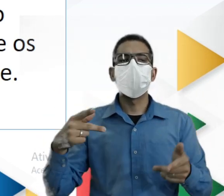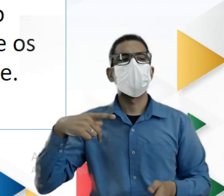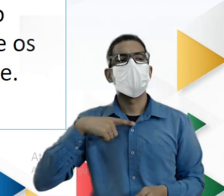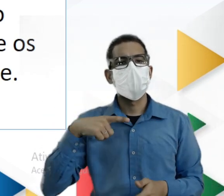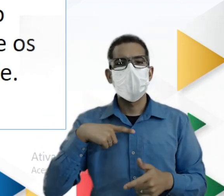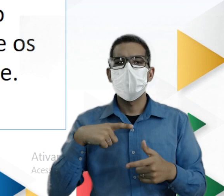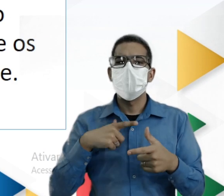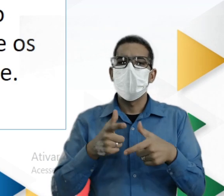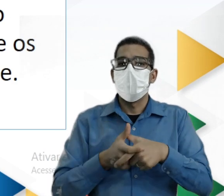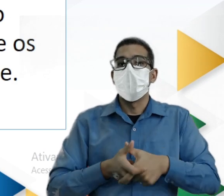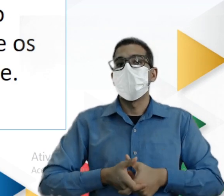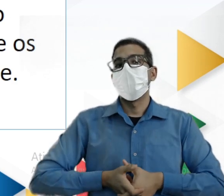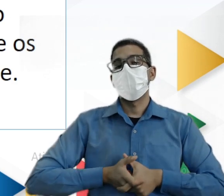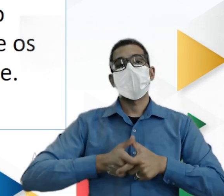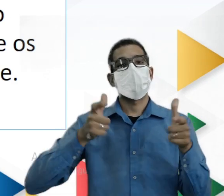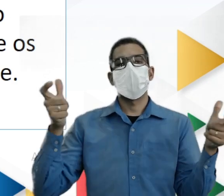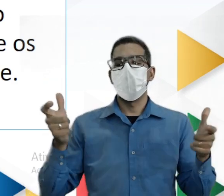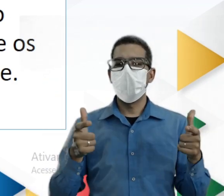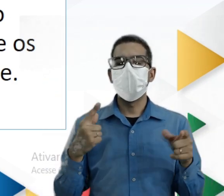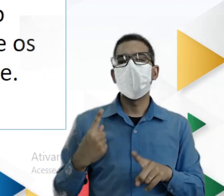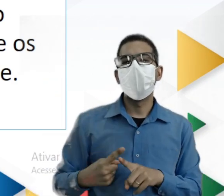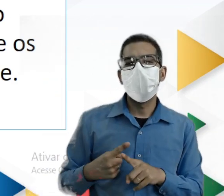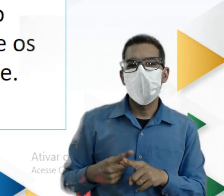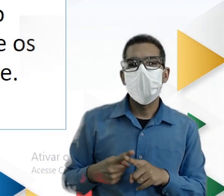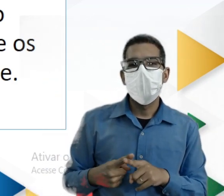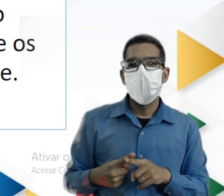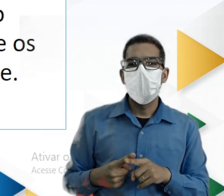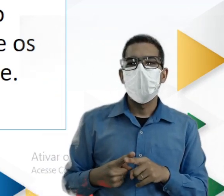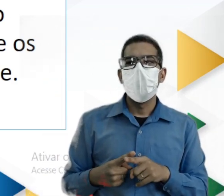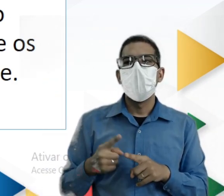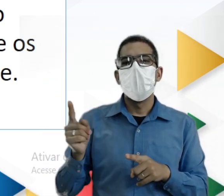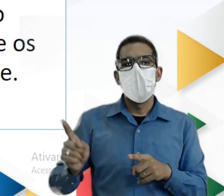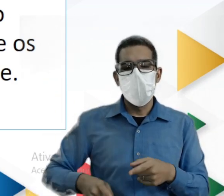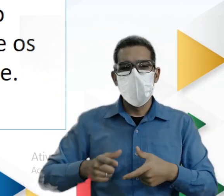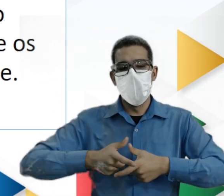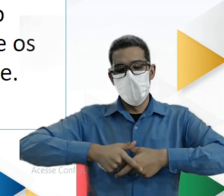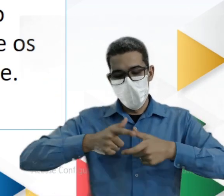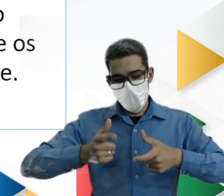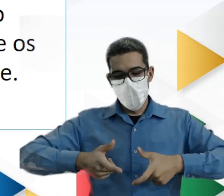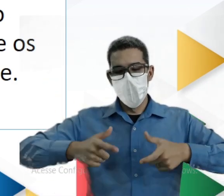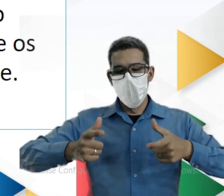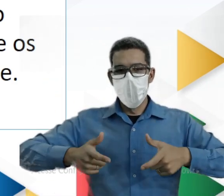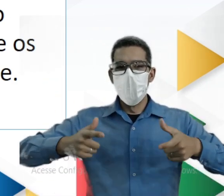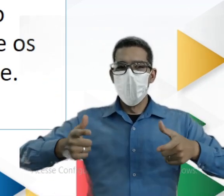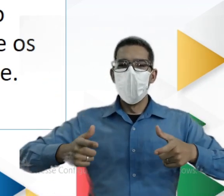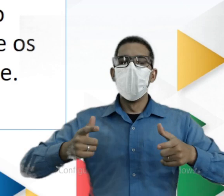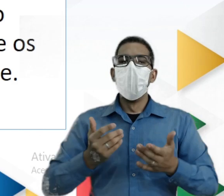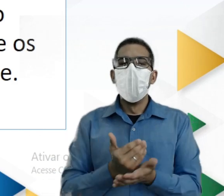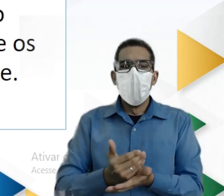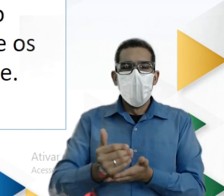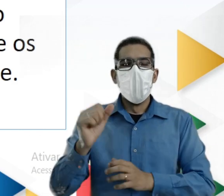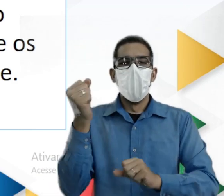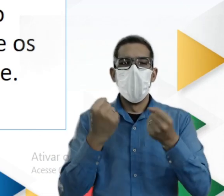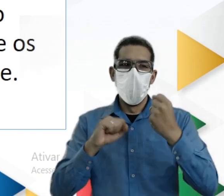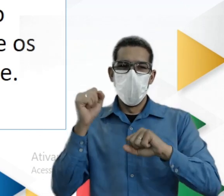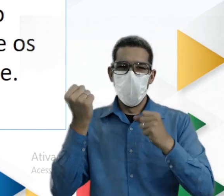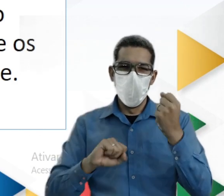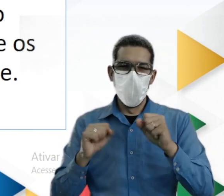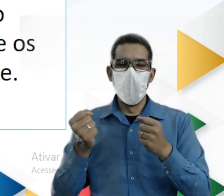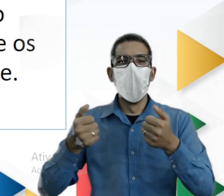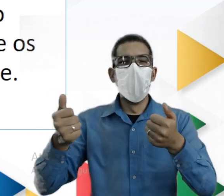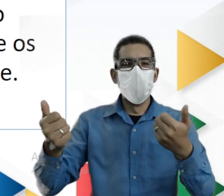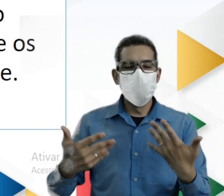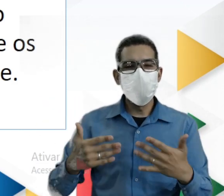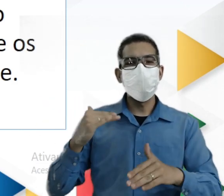uma explosão demográfica, por quê? Por causa do crescimento que estava havendo com o início da industrialização, que explica